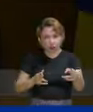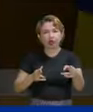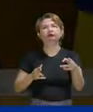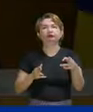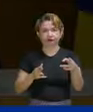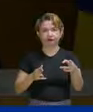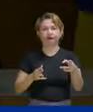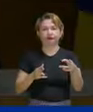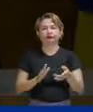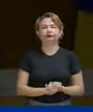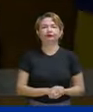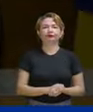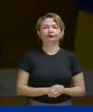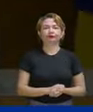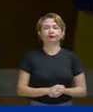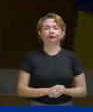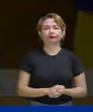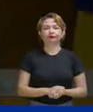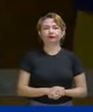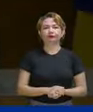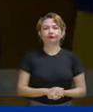Mas, então,